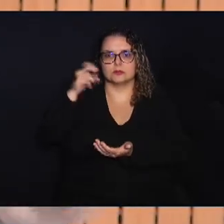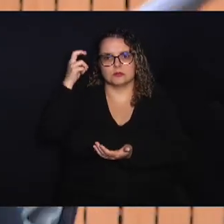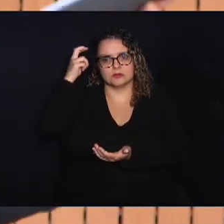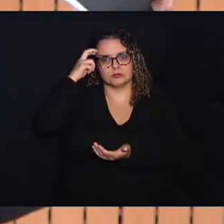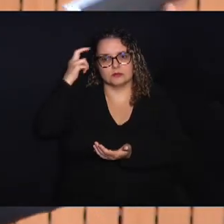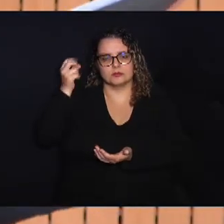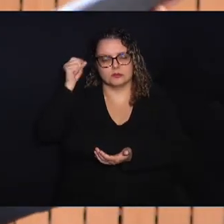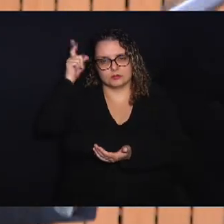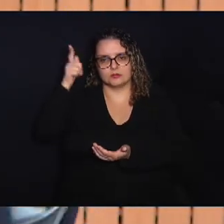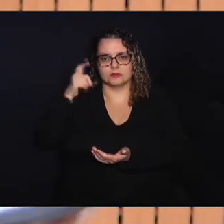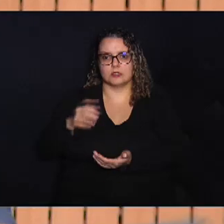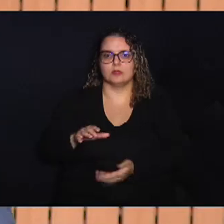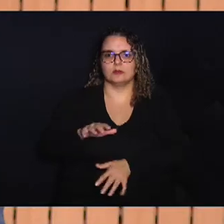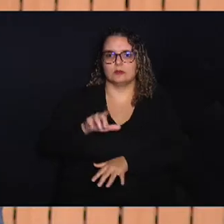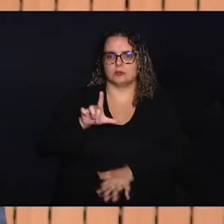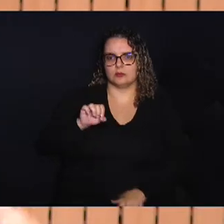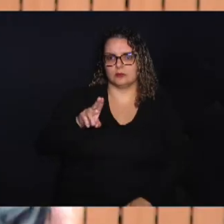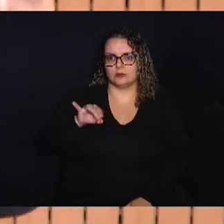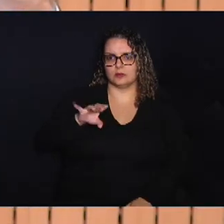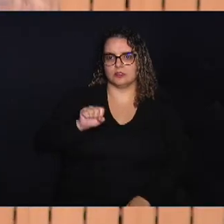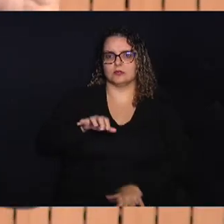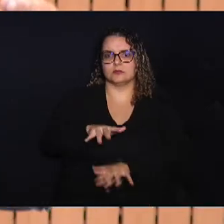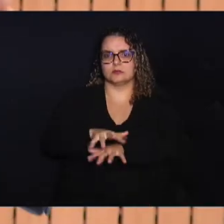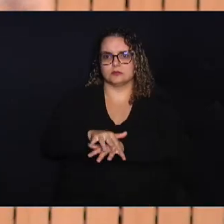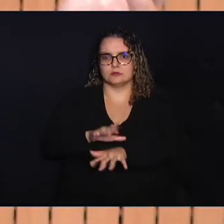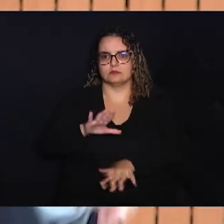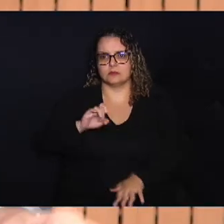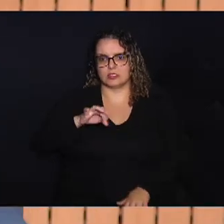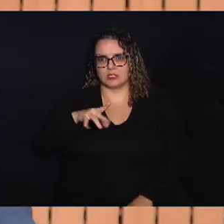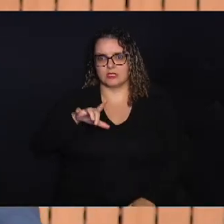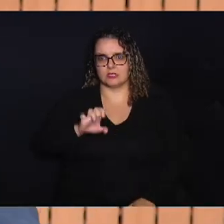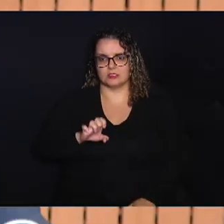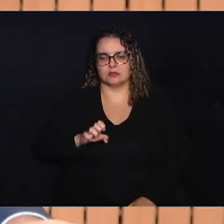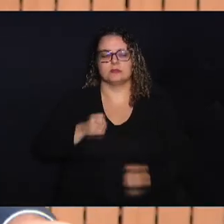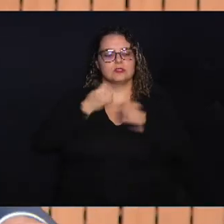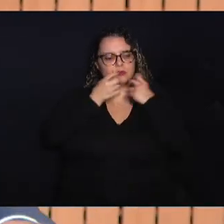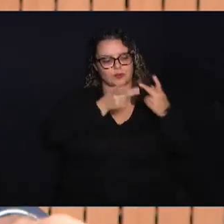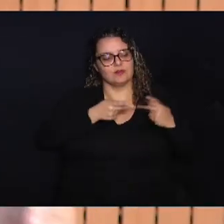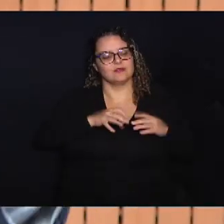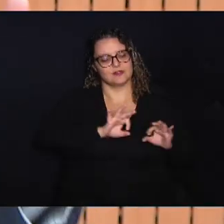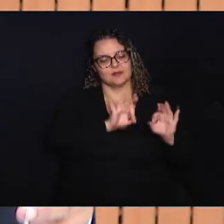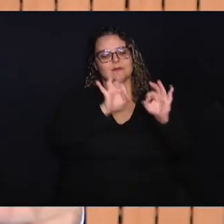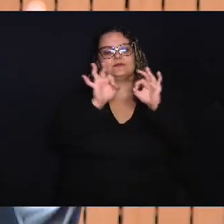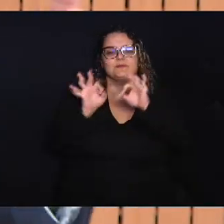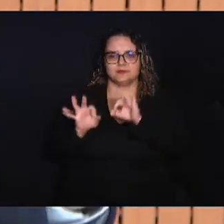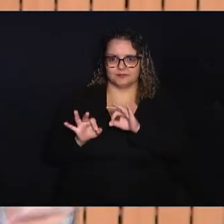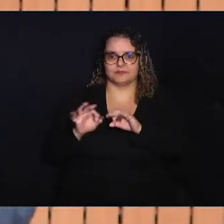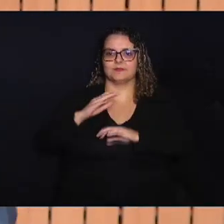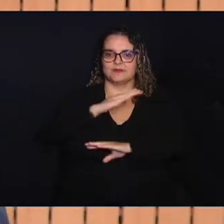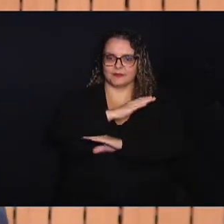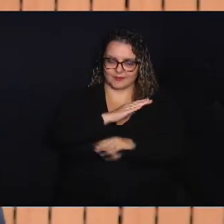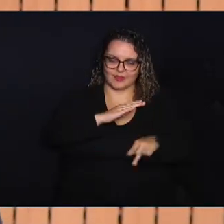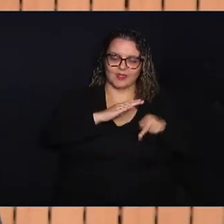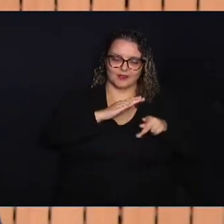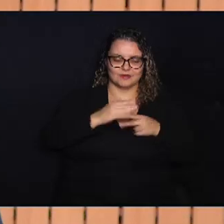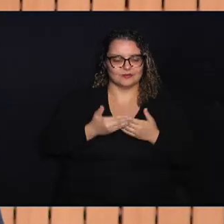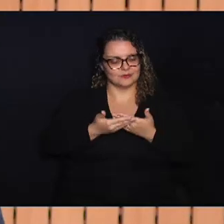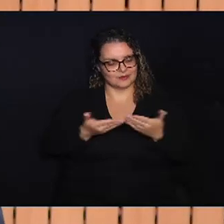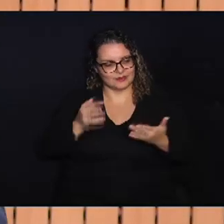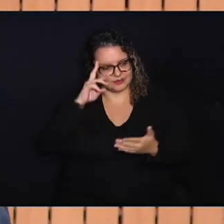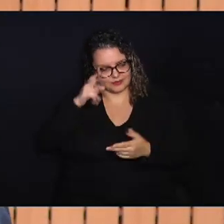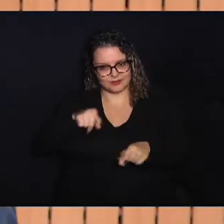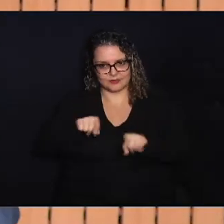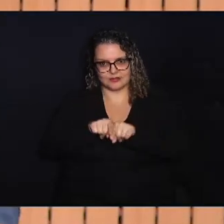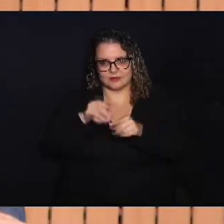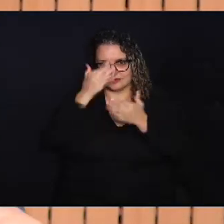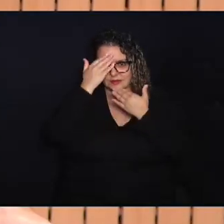Braille por essa parceria e por essa iniciativa. Sejam bem-vindos e acompanhem a sessão, que aqui é a Casa do Povo, é a casa dos senhores também.